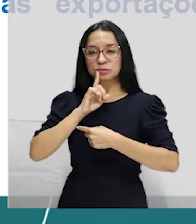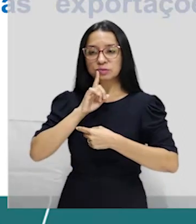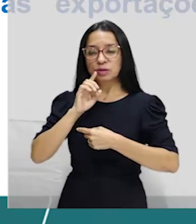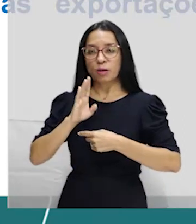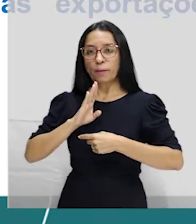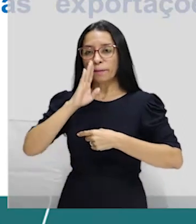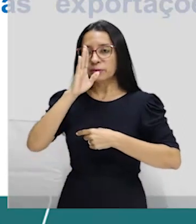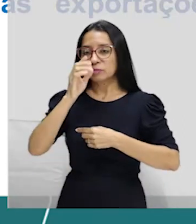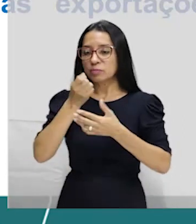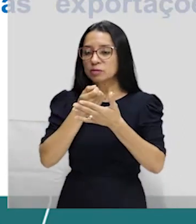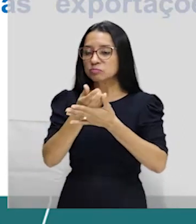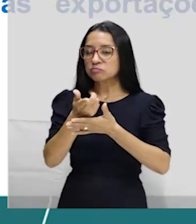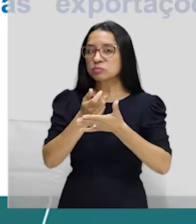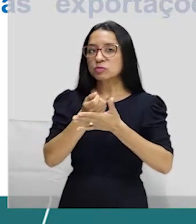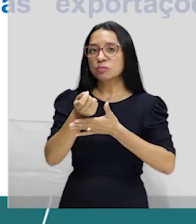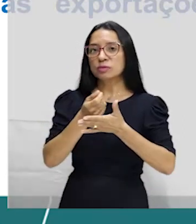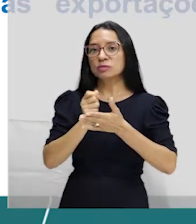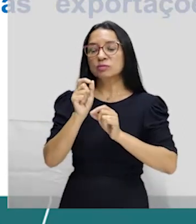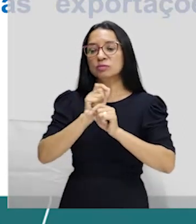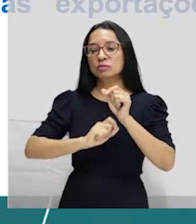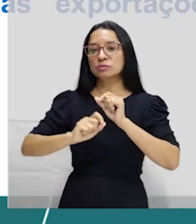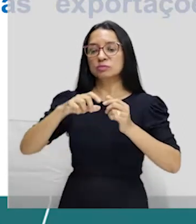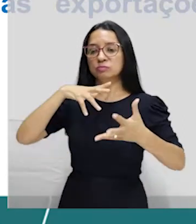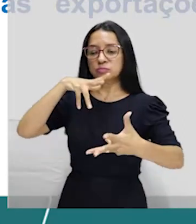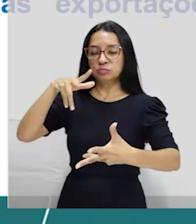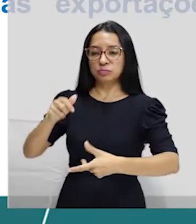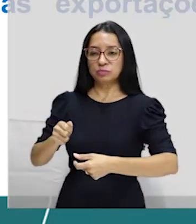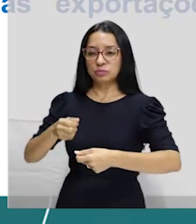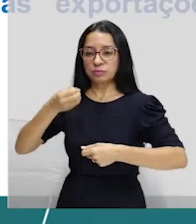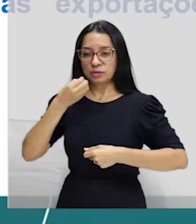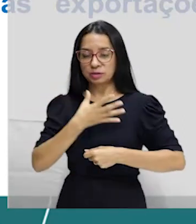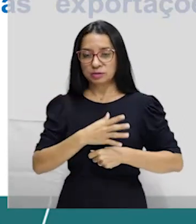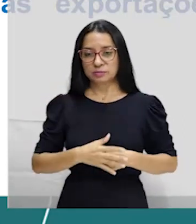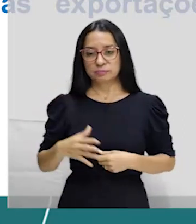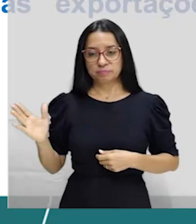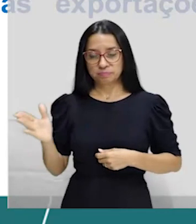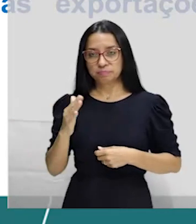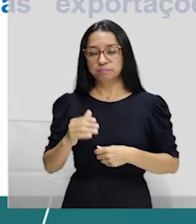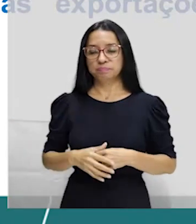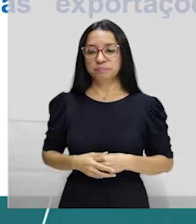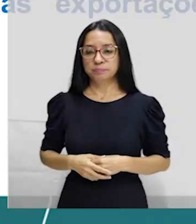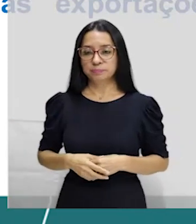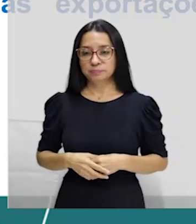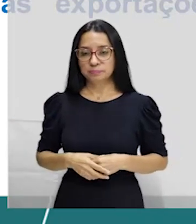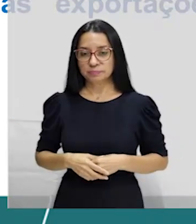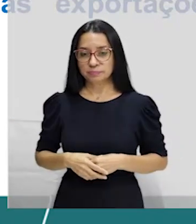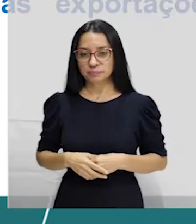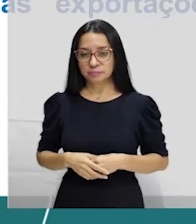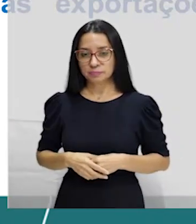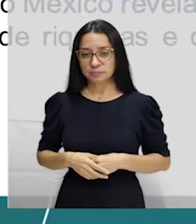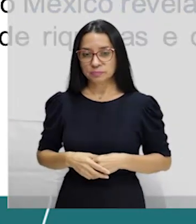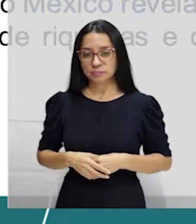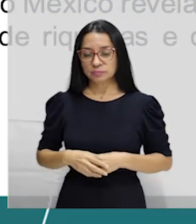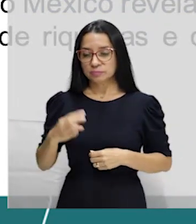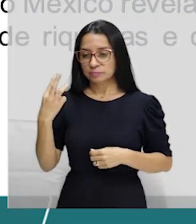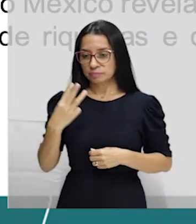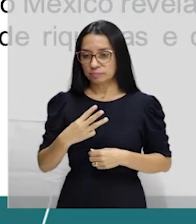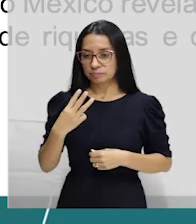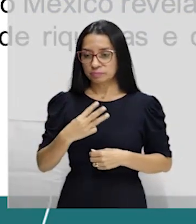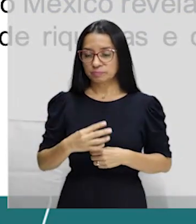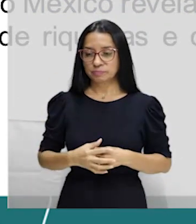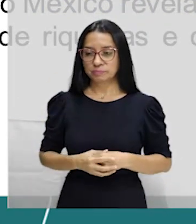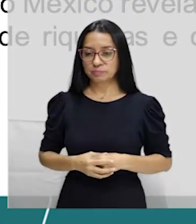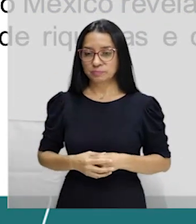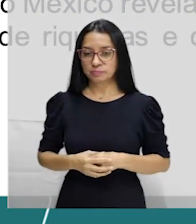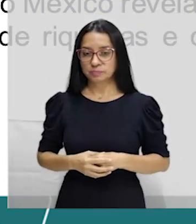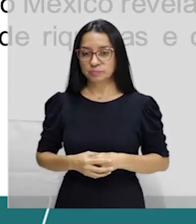compradores do mundo, então isso está corretíssimo, beleza? Bora evoluir que tem mais coisa. Terceira,